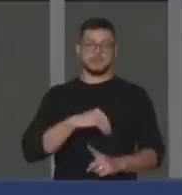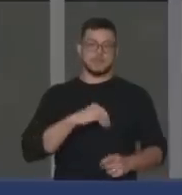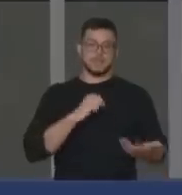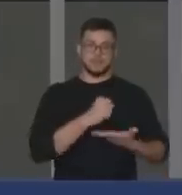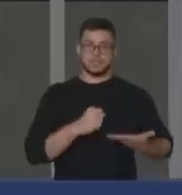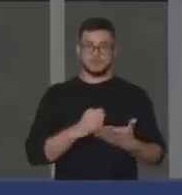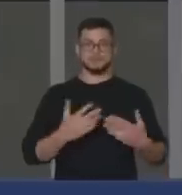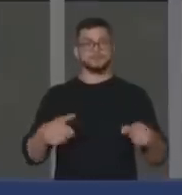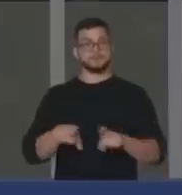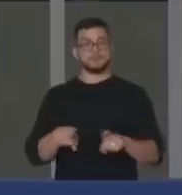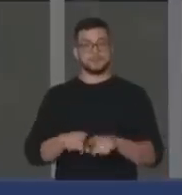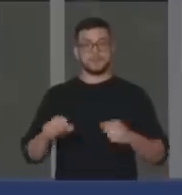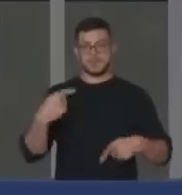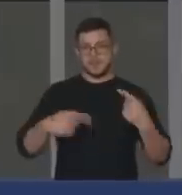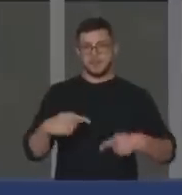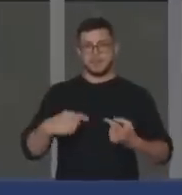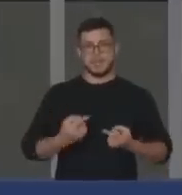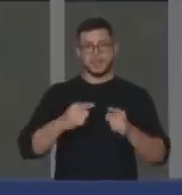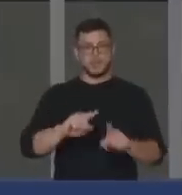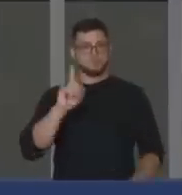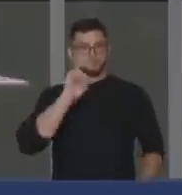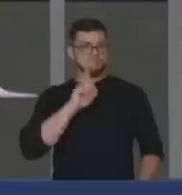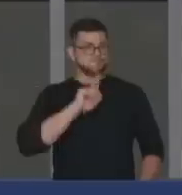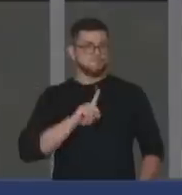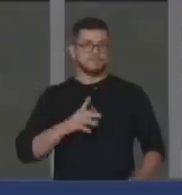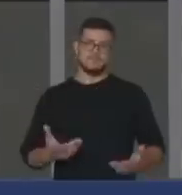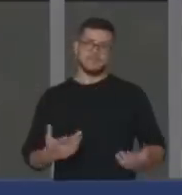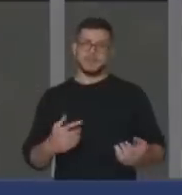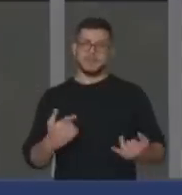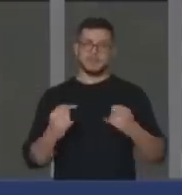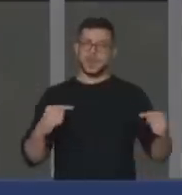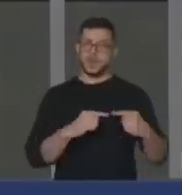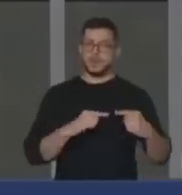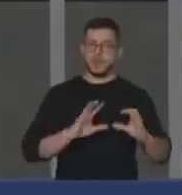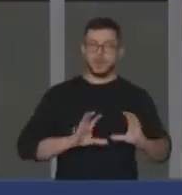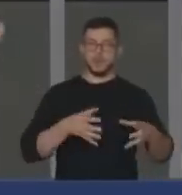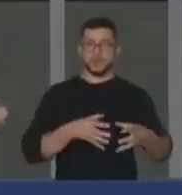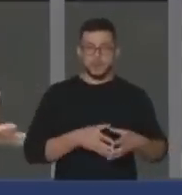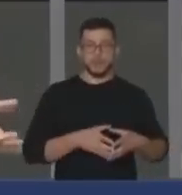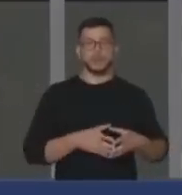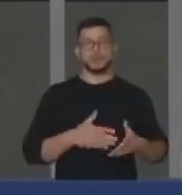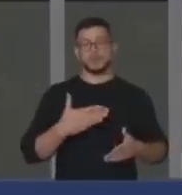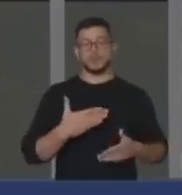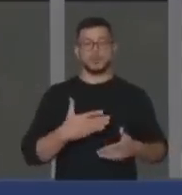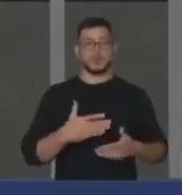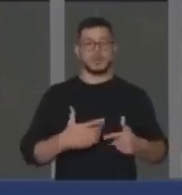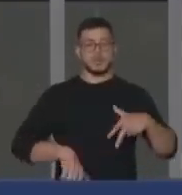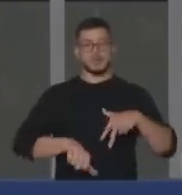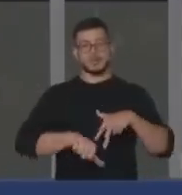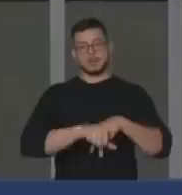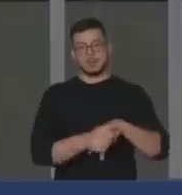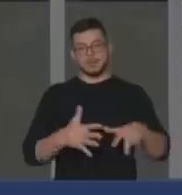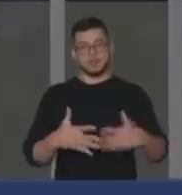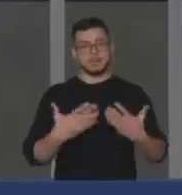a política anti-americana e em convergência com grupos terroristas, talvez, delegado Bilinski, porque o Hamas parabenizou o Lula quando da eleição dele, ele cortou visto